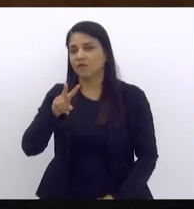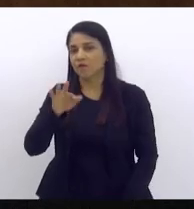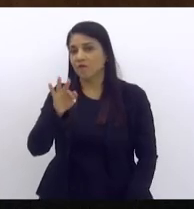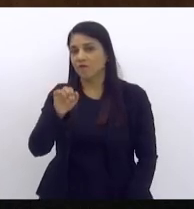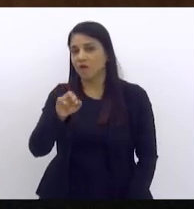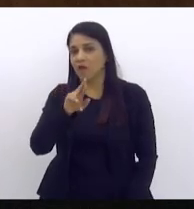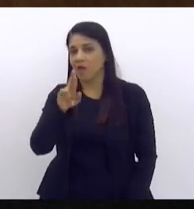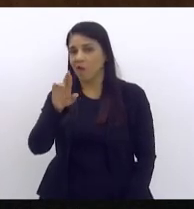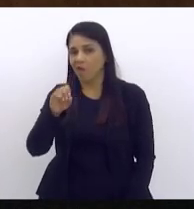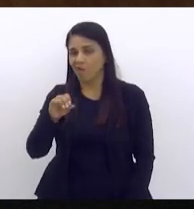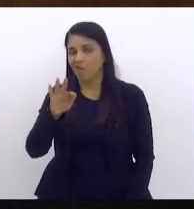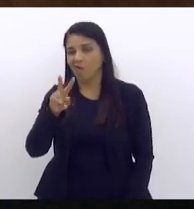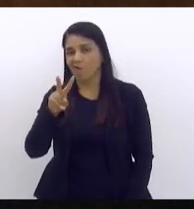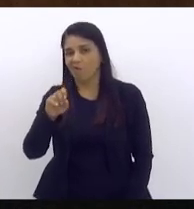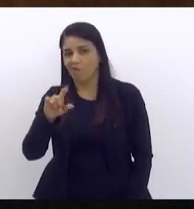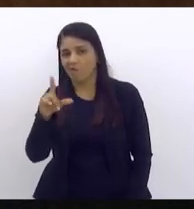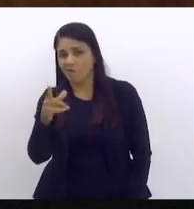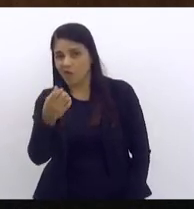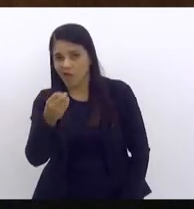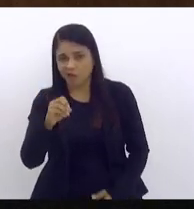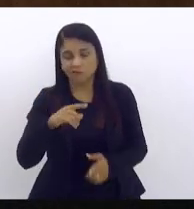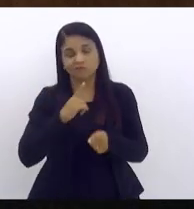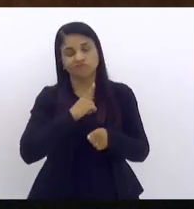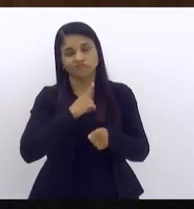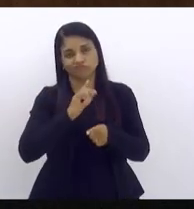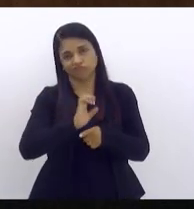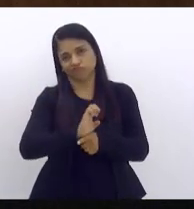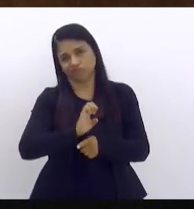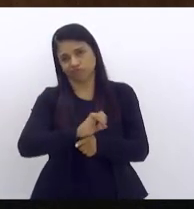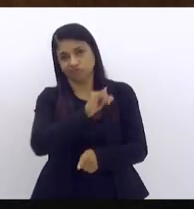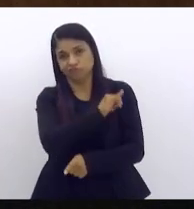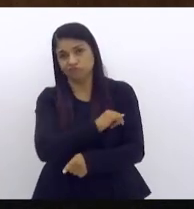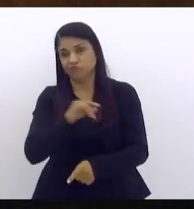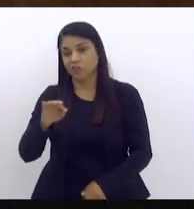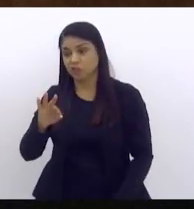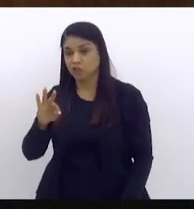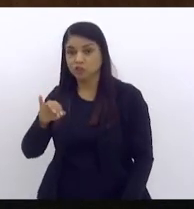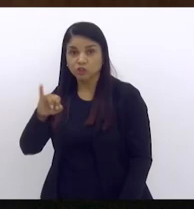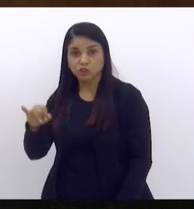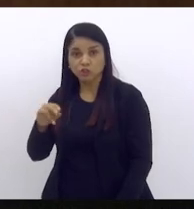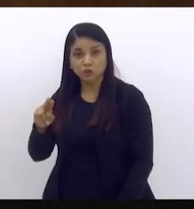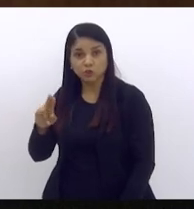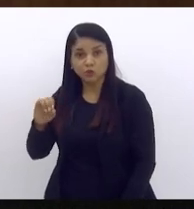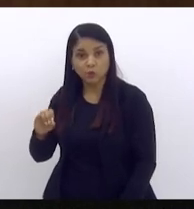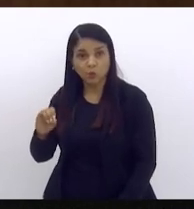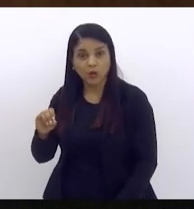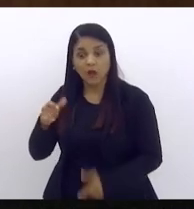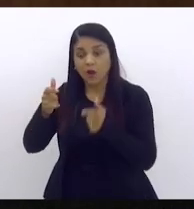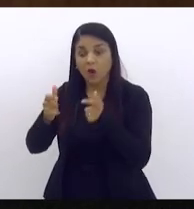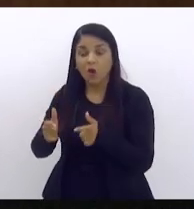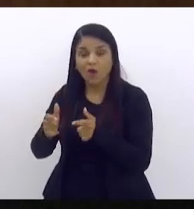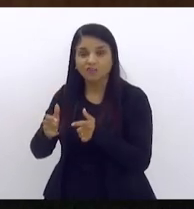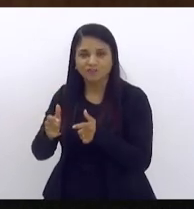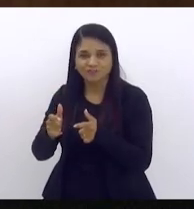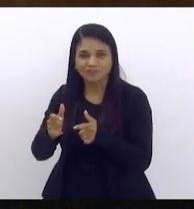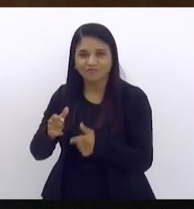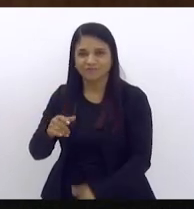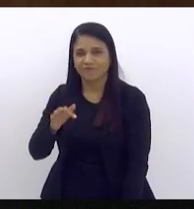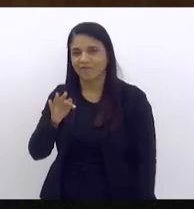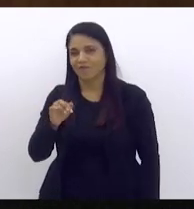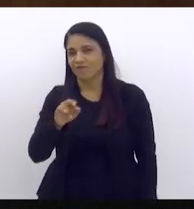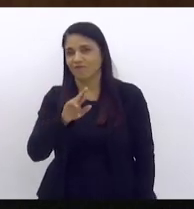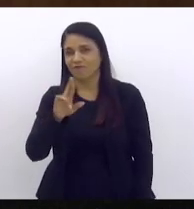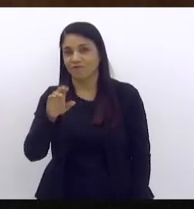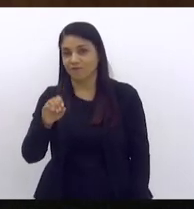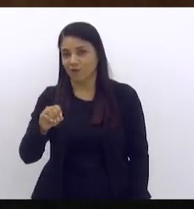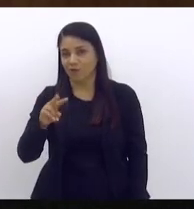Janeiro? E, por exemplo, lá na Grande Tijuca, quais são e onde estão instalados esses ferro velhos? E se tem